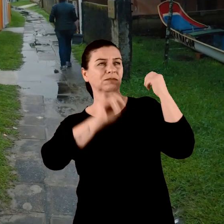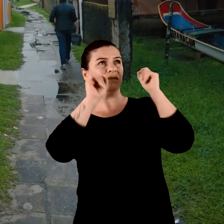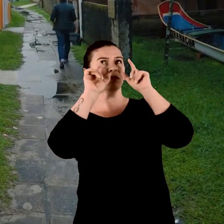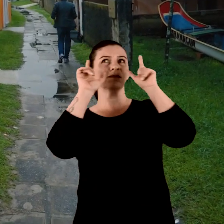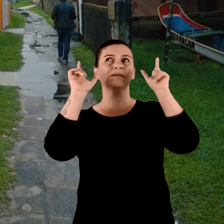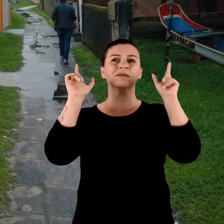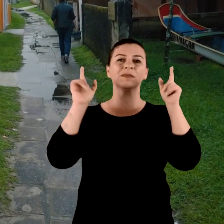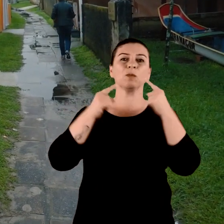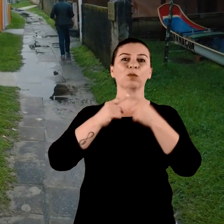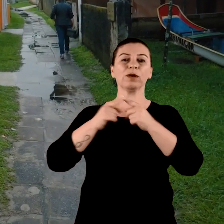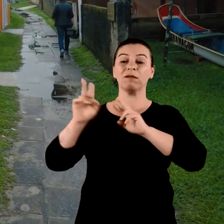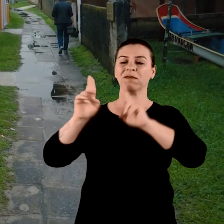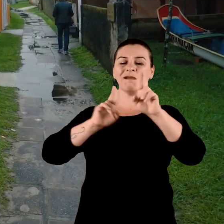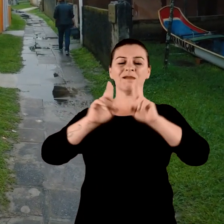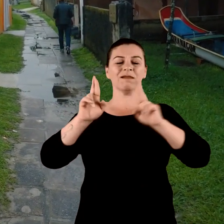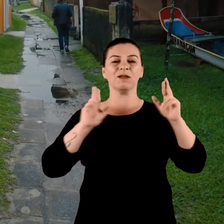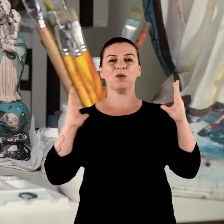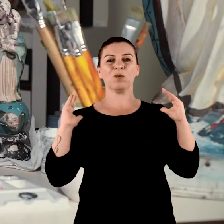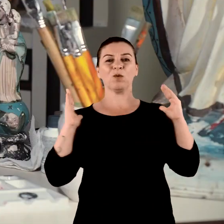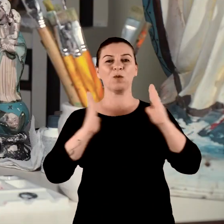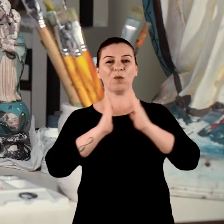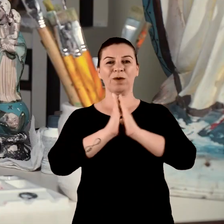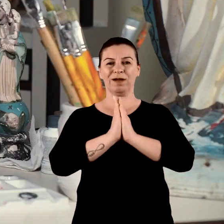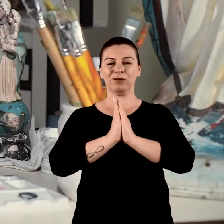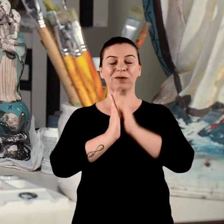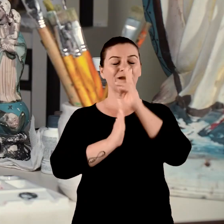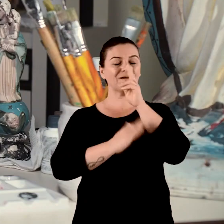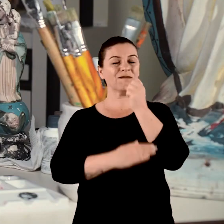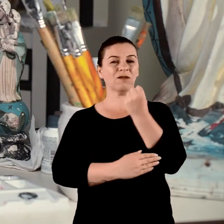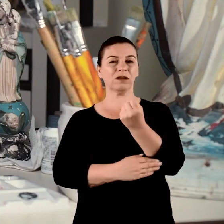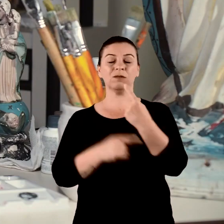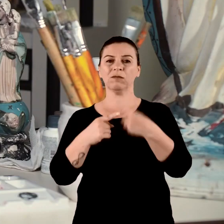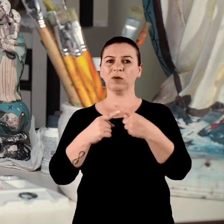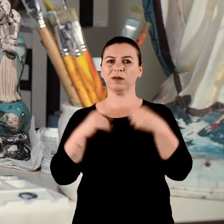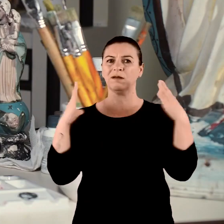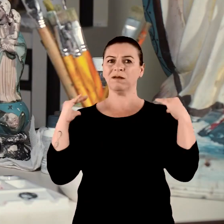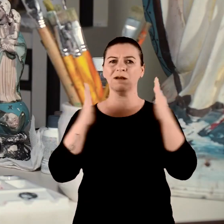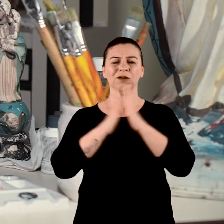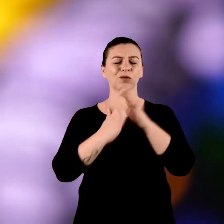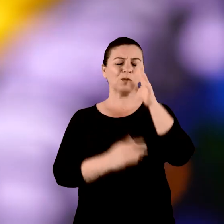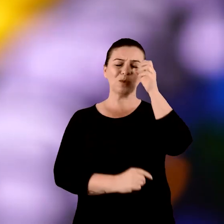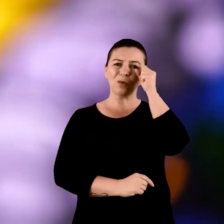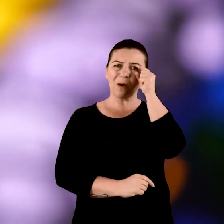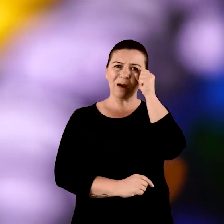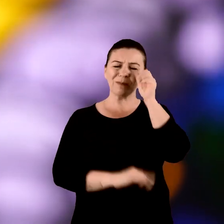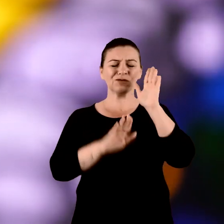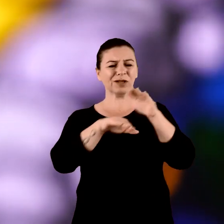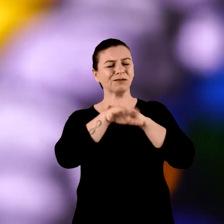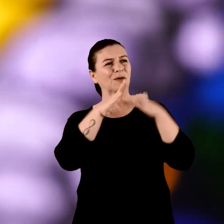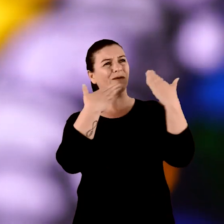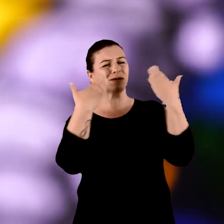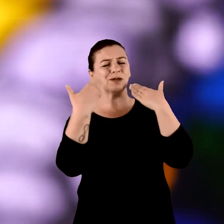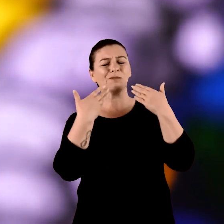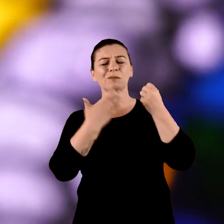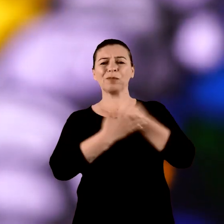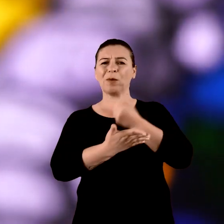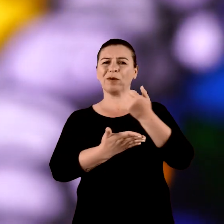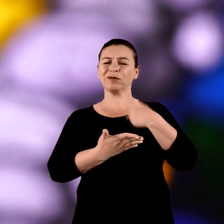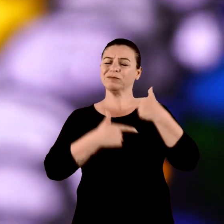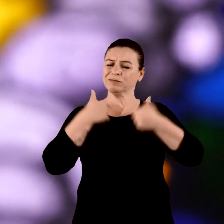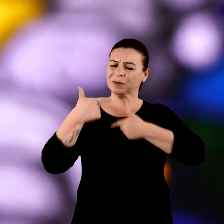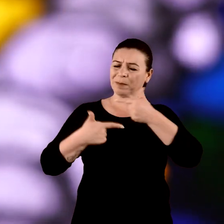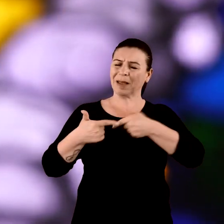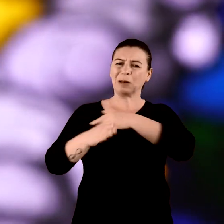A minha relação com os anjos da guarda era muito forte. E anjo não dorme, né? Eu tenho conversado com o meu. Eu digo para ele, poxa, eu trabalho o